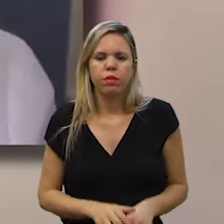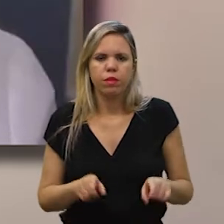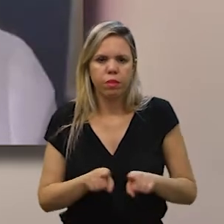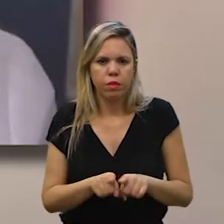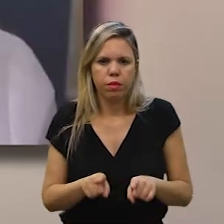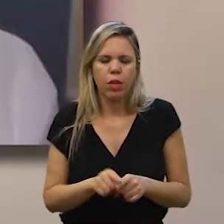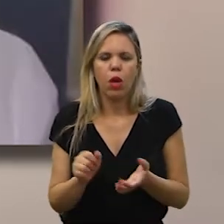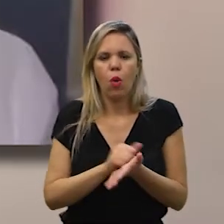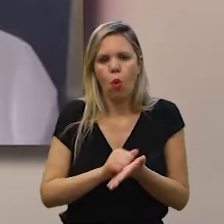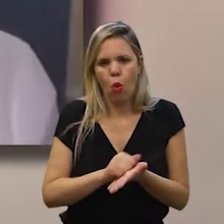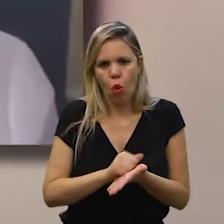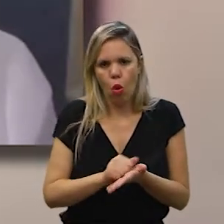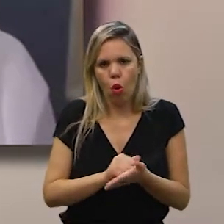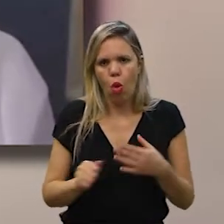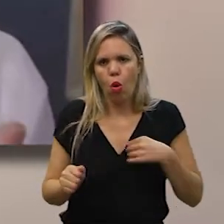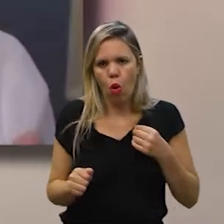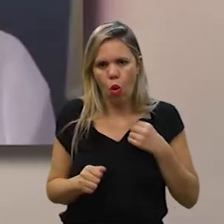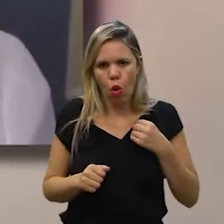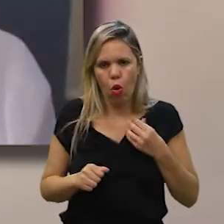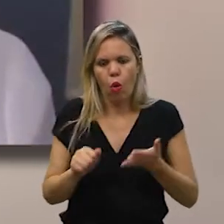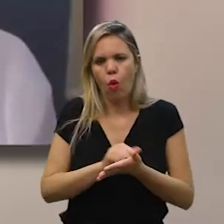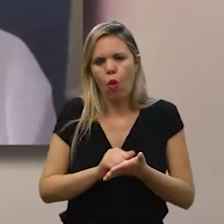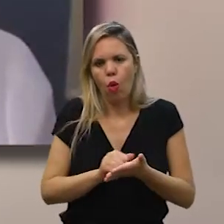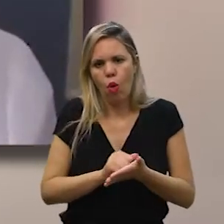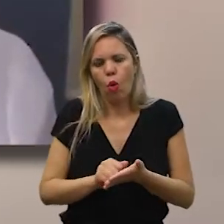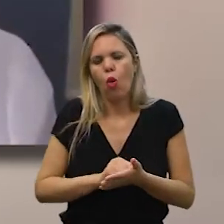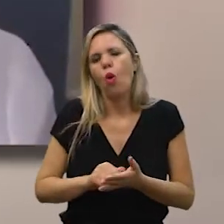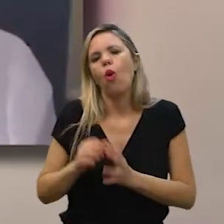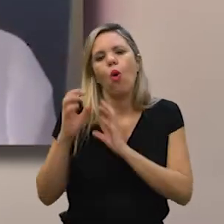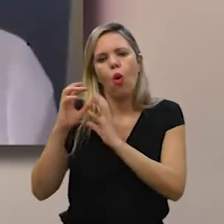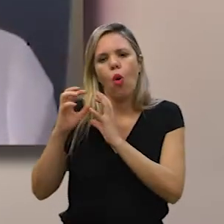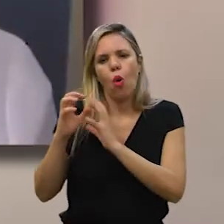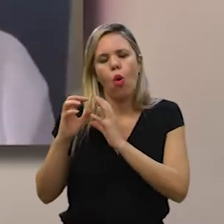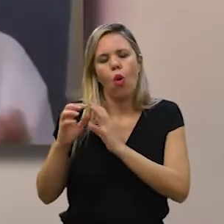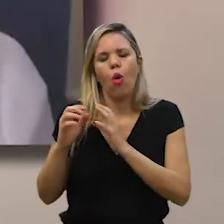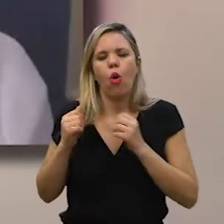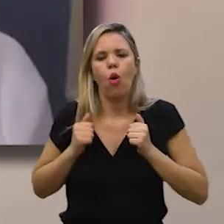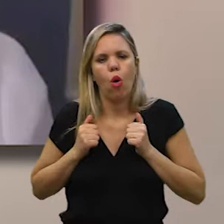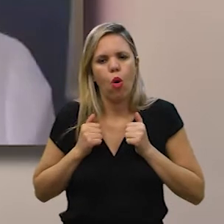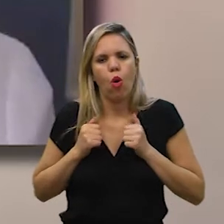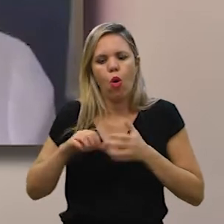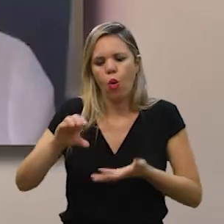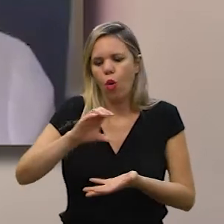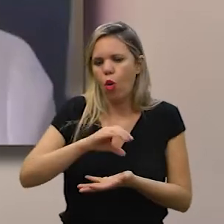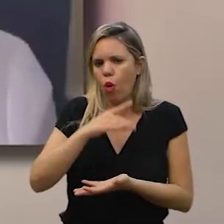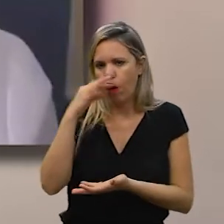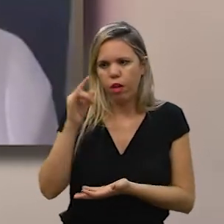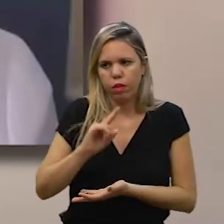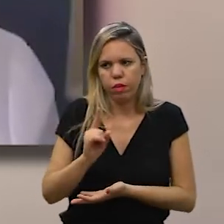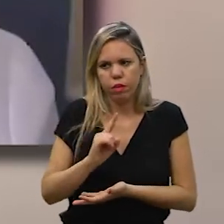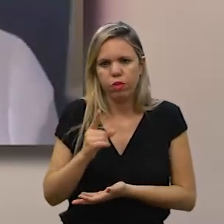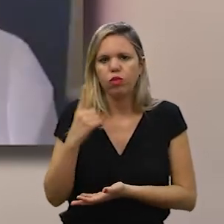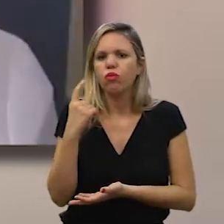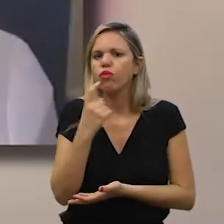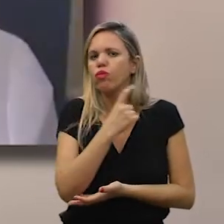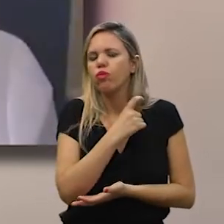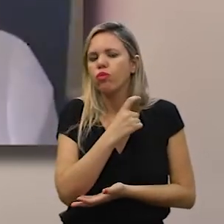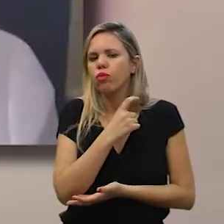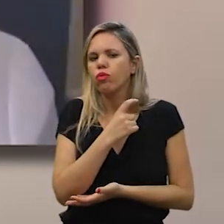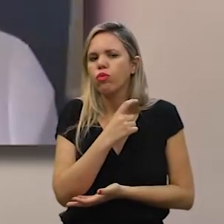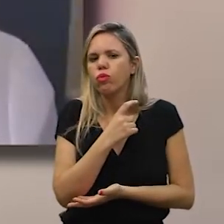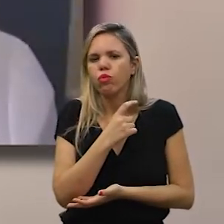né? Lavar a roupa com sabão de coco neutro, não usar amaciante, o